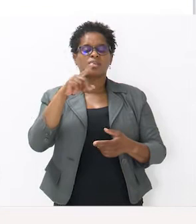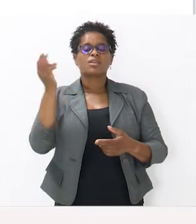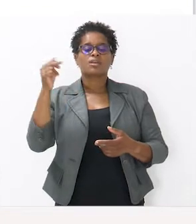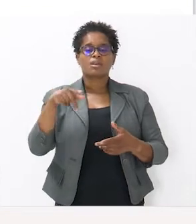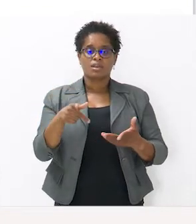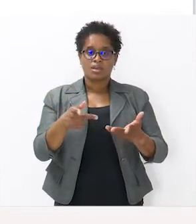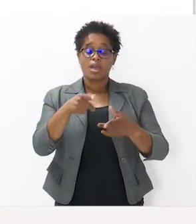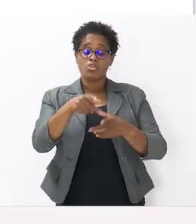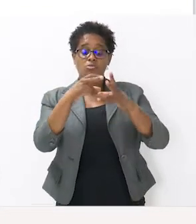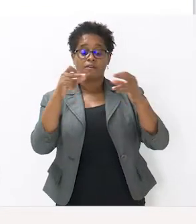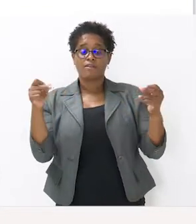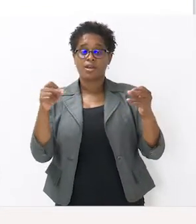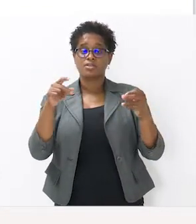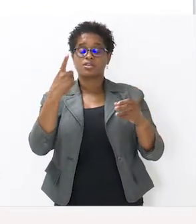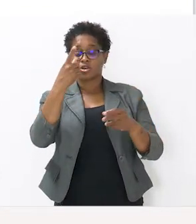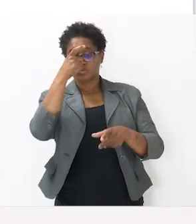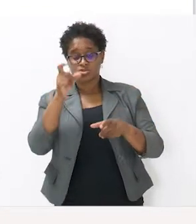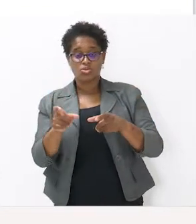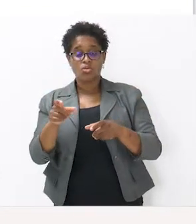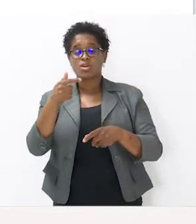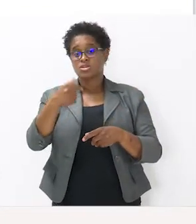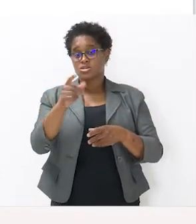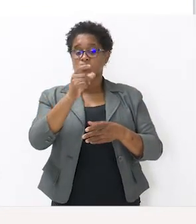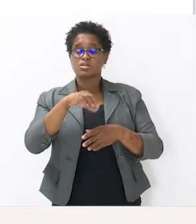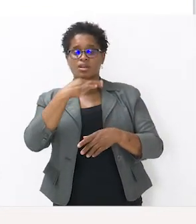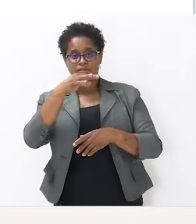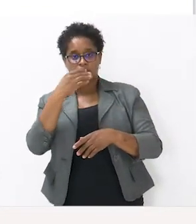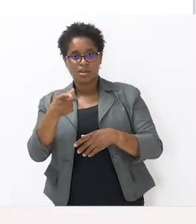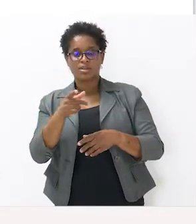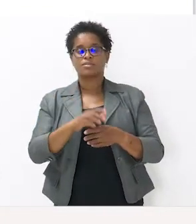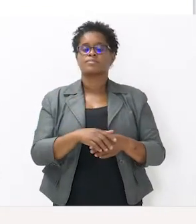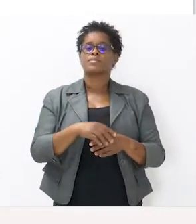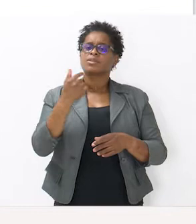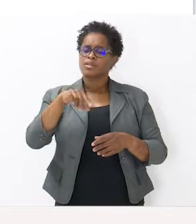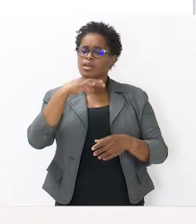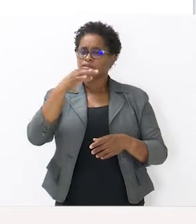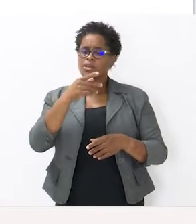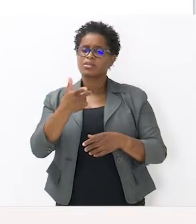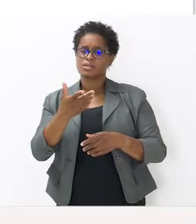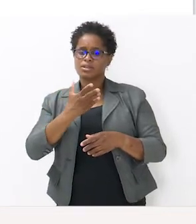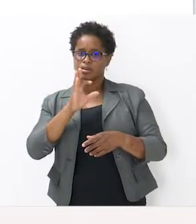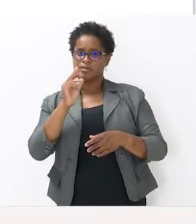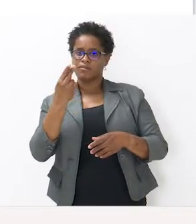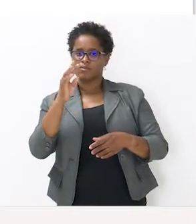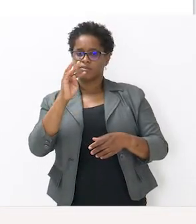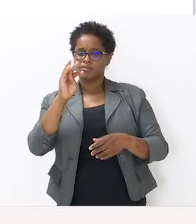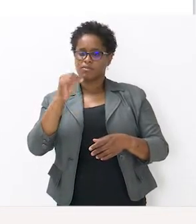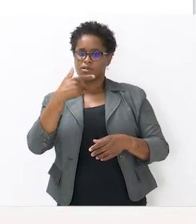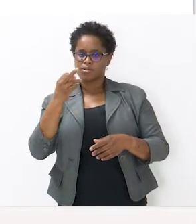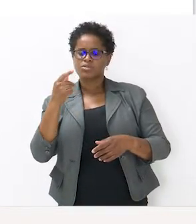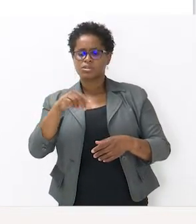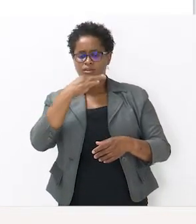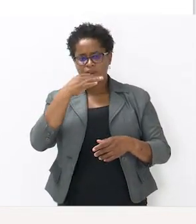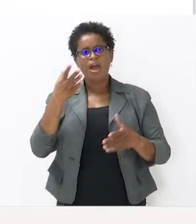Então esta é uma frase que a pessoa que está a representar, que está a fazer-se de Dr. Fausto, tinha de dizer. Ah, és